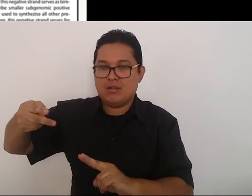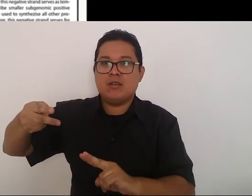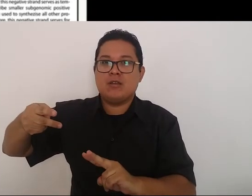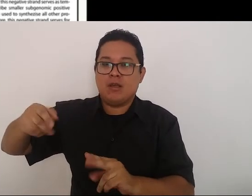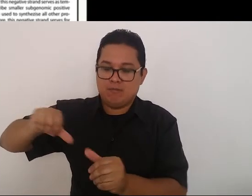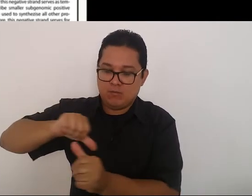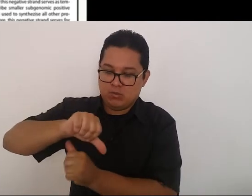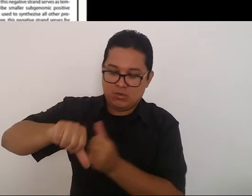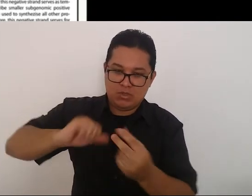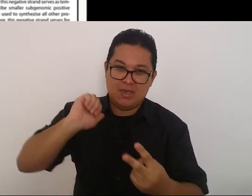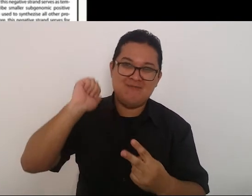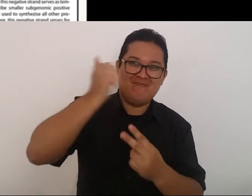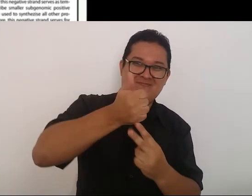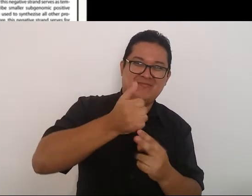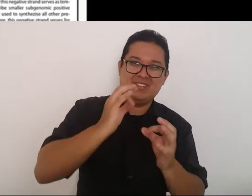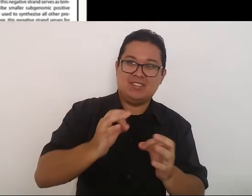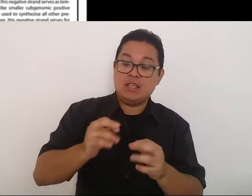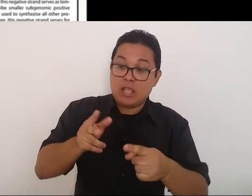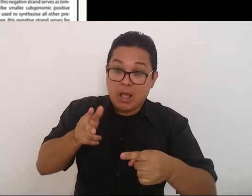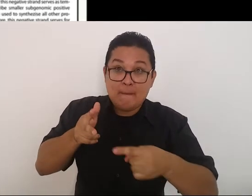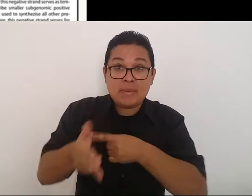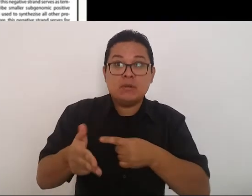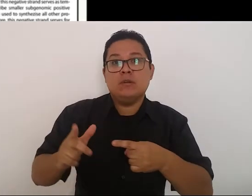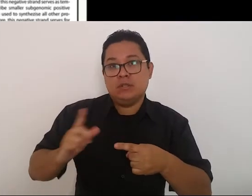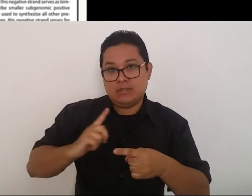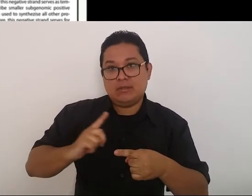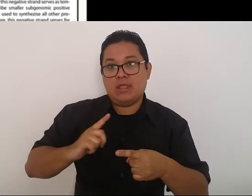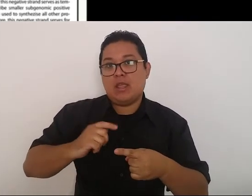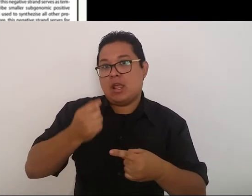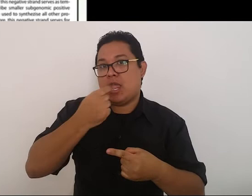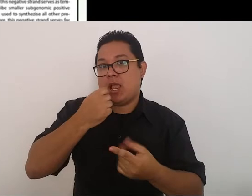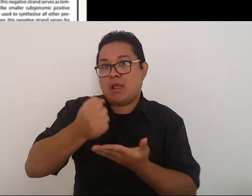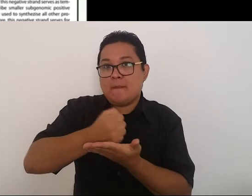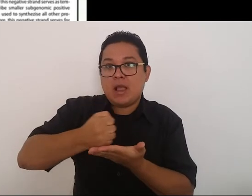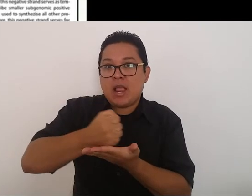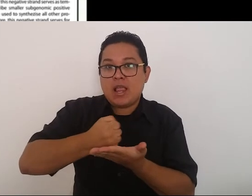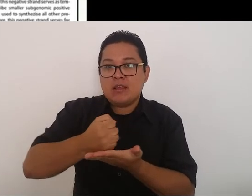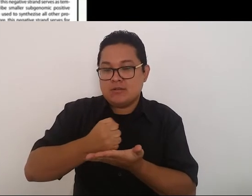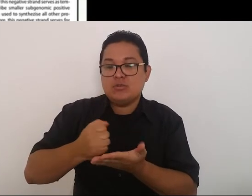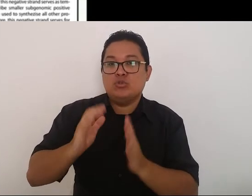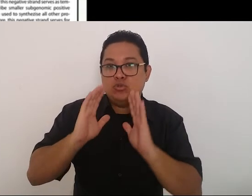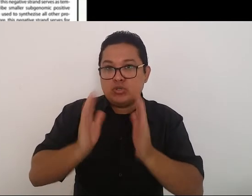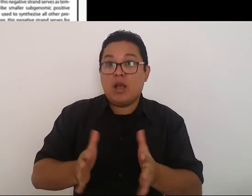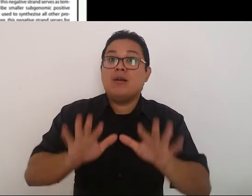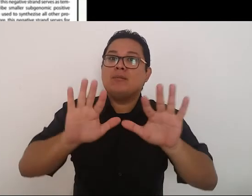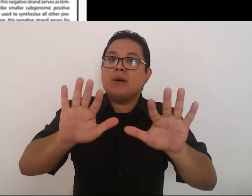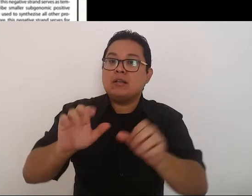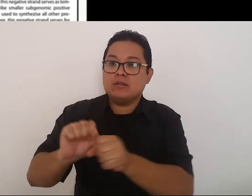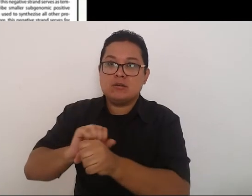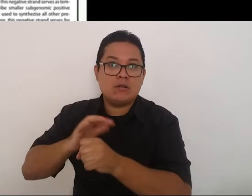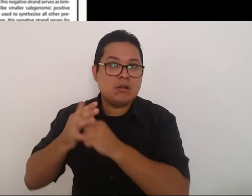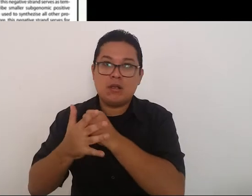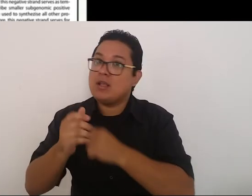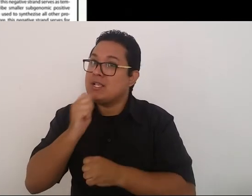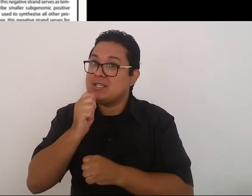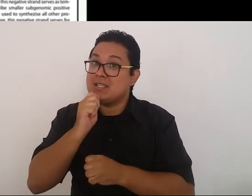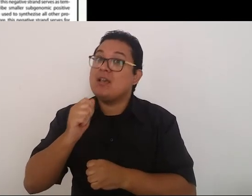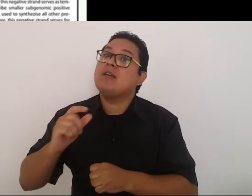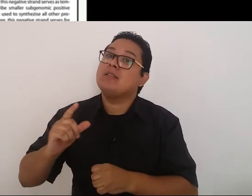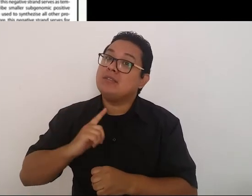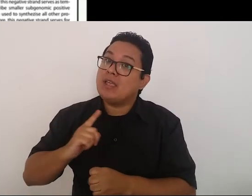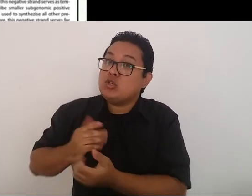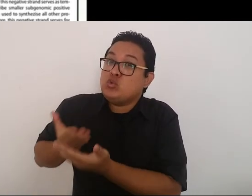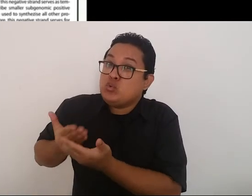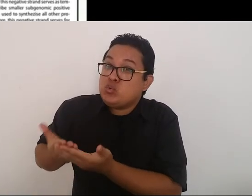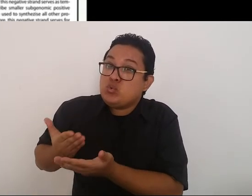a transcriptase reversa, que se eu impeço ela, eu impeço o progredimento do vírus da AIDS.